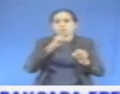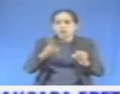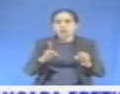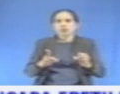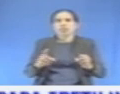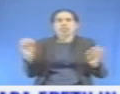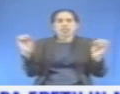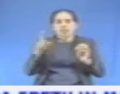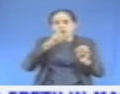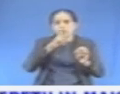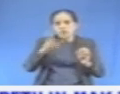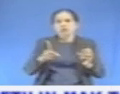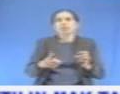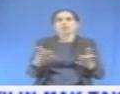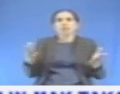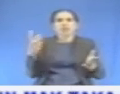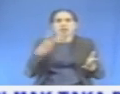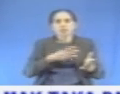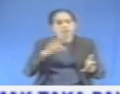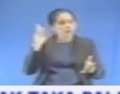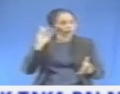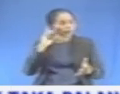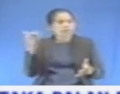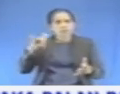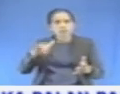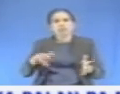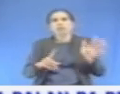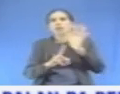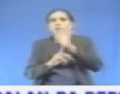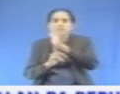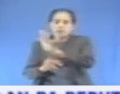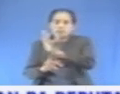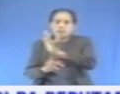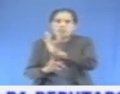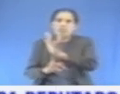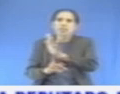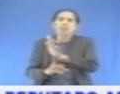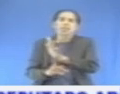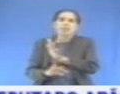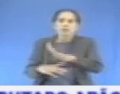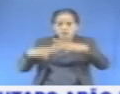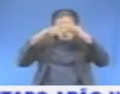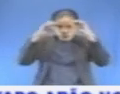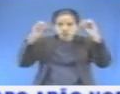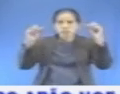NNB a merona sirene opinião maca foi apresenta questões ne pela faliba